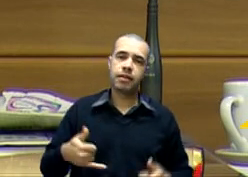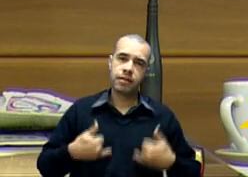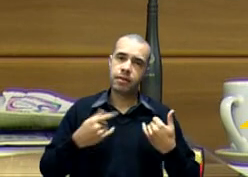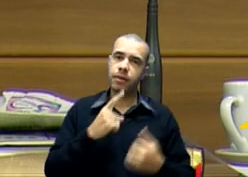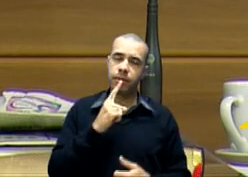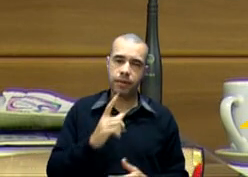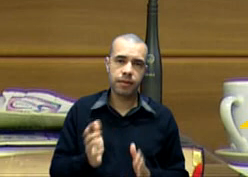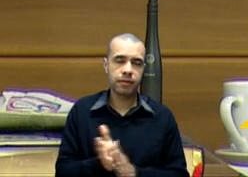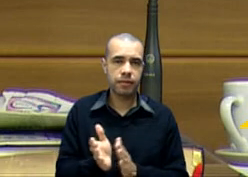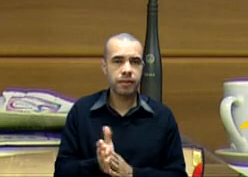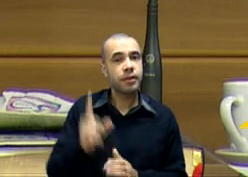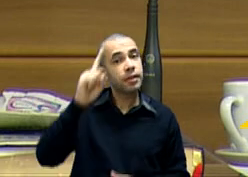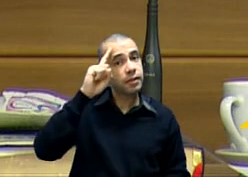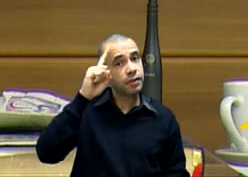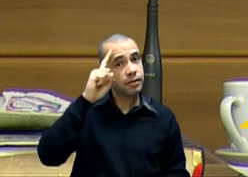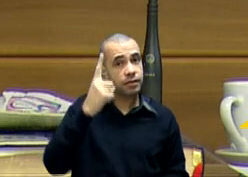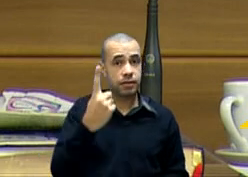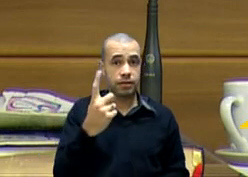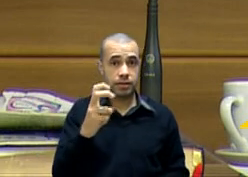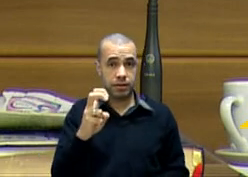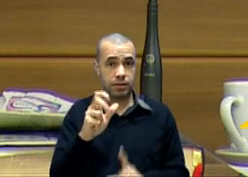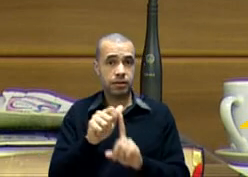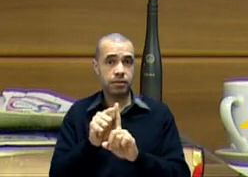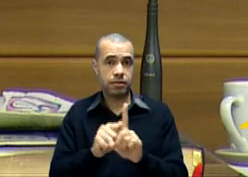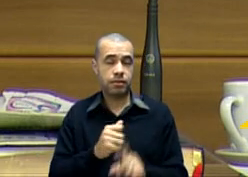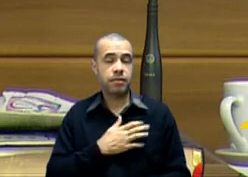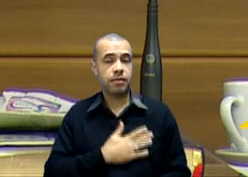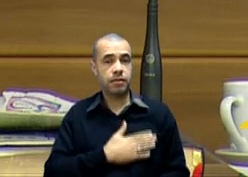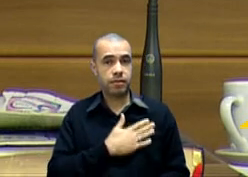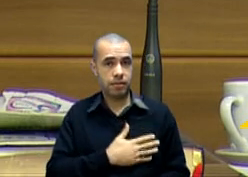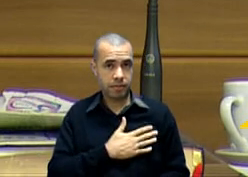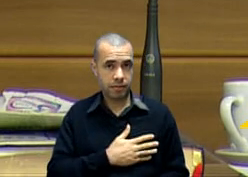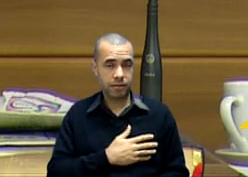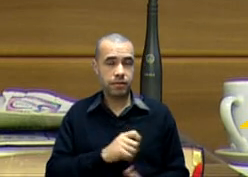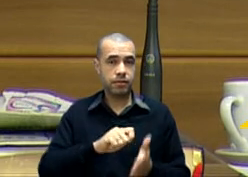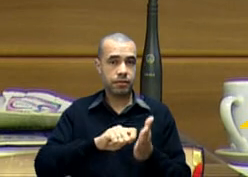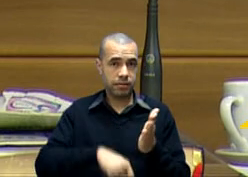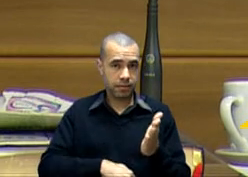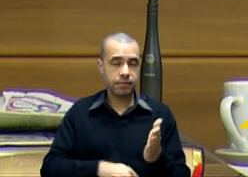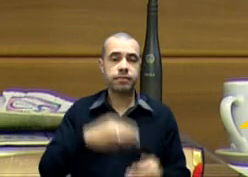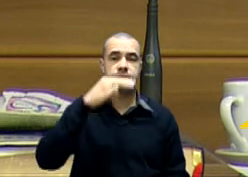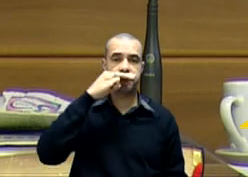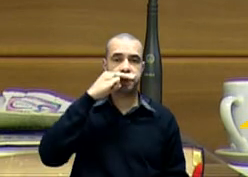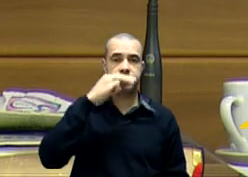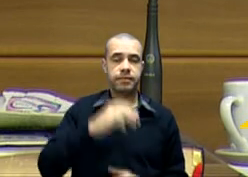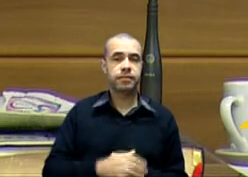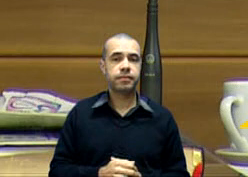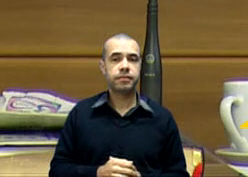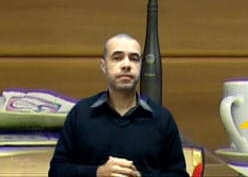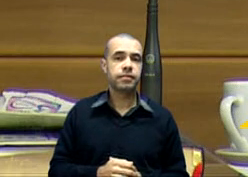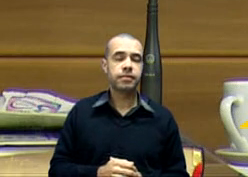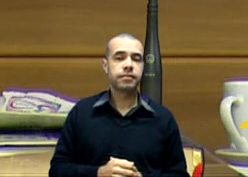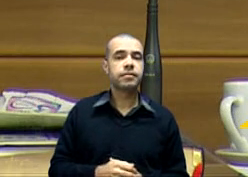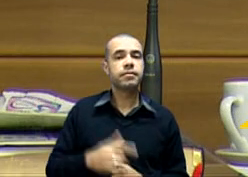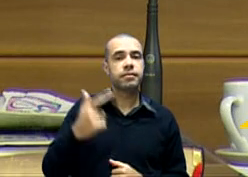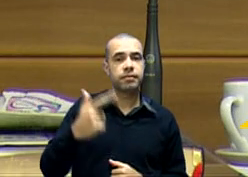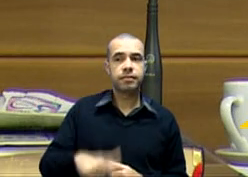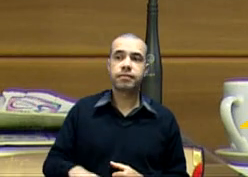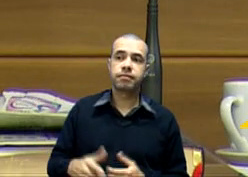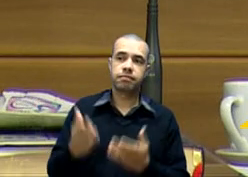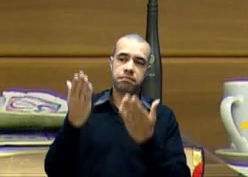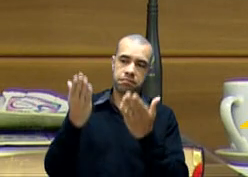natalícia, comemorada no dia 15 de agosto, quem assina a vereadora engenheiro Martinez. Requerimento verbal, voto